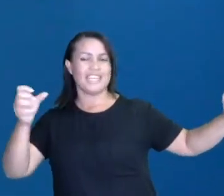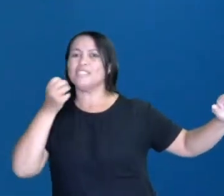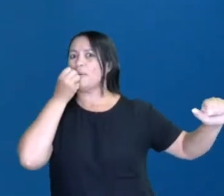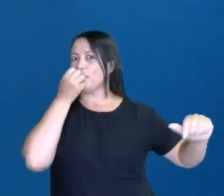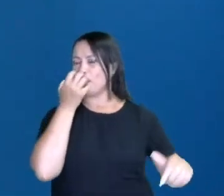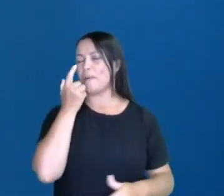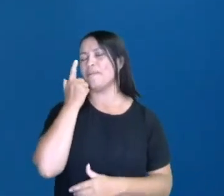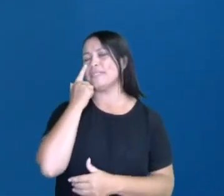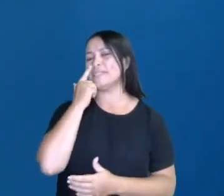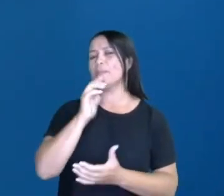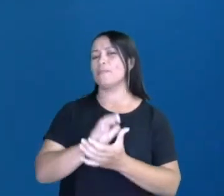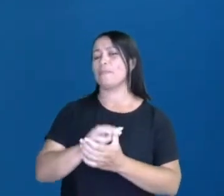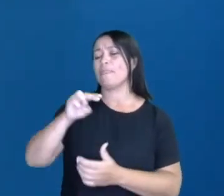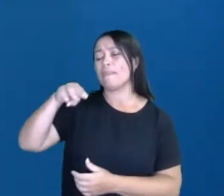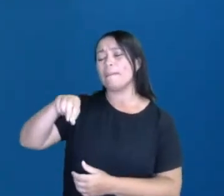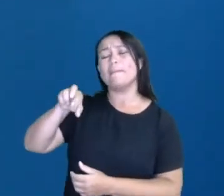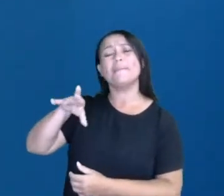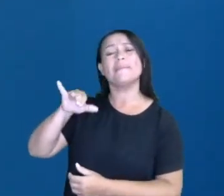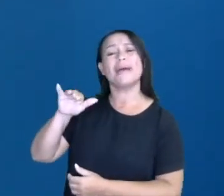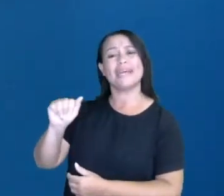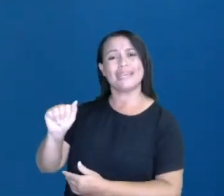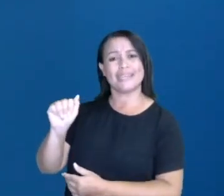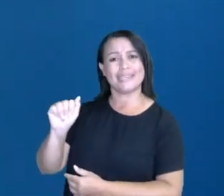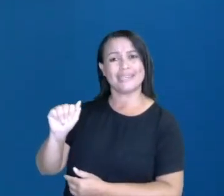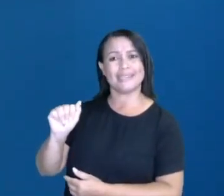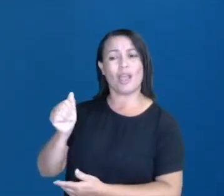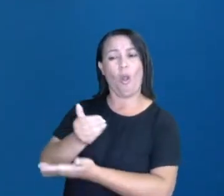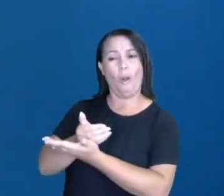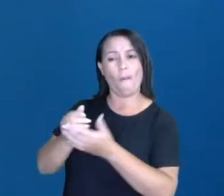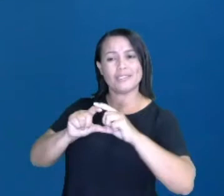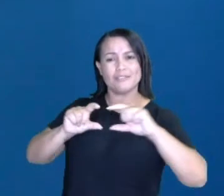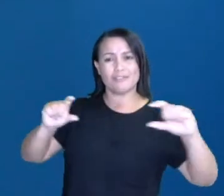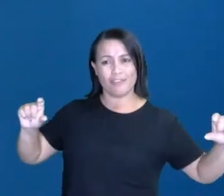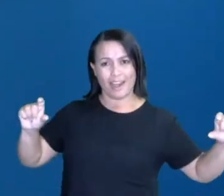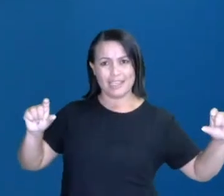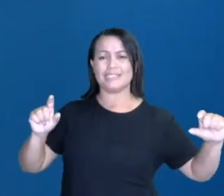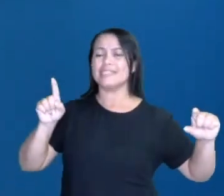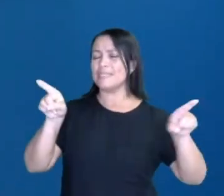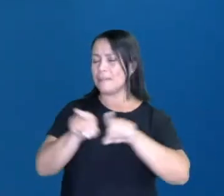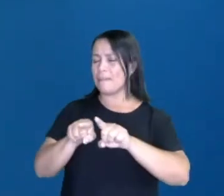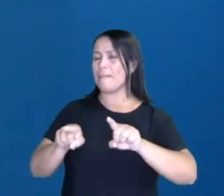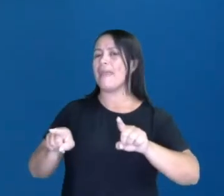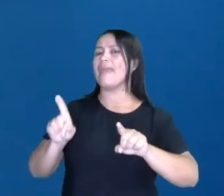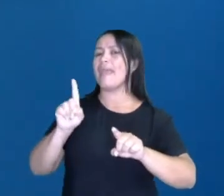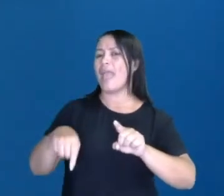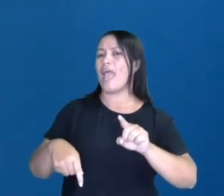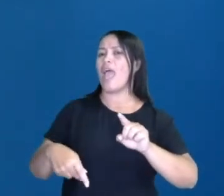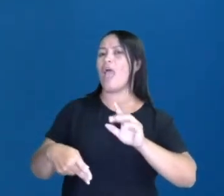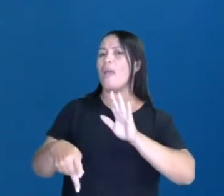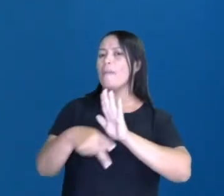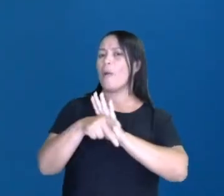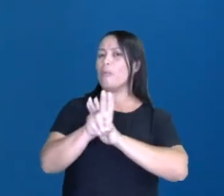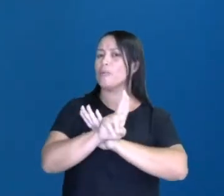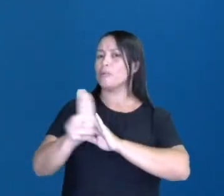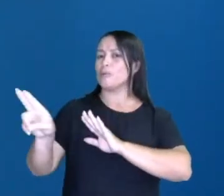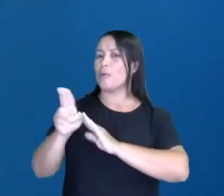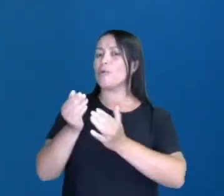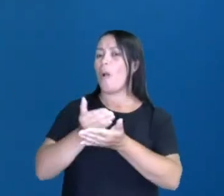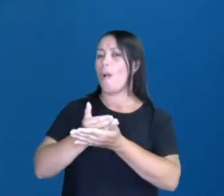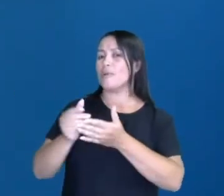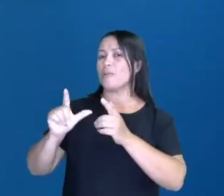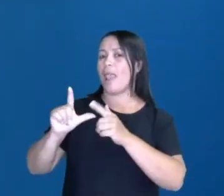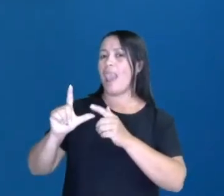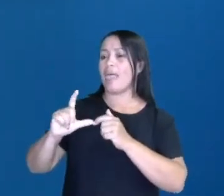trabalhar. Maria, como é início de frase, é um nome próprio, não correto? Se inicia